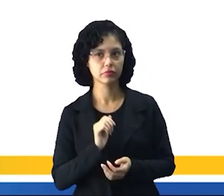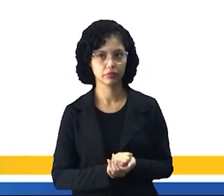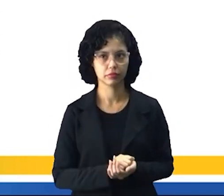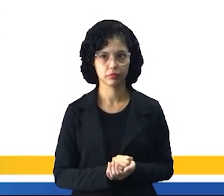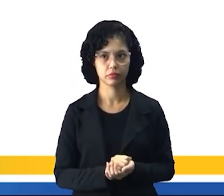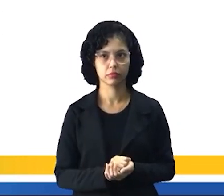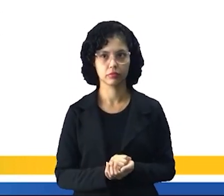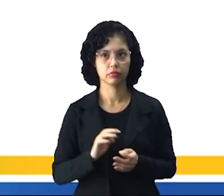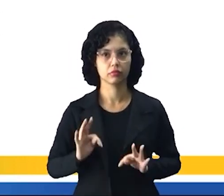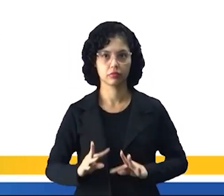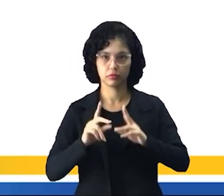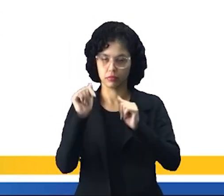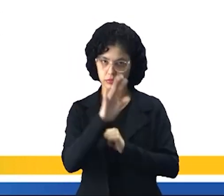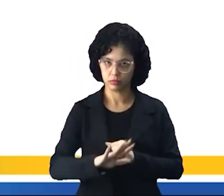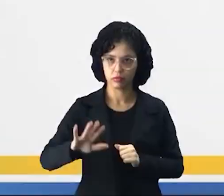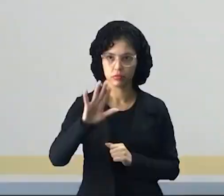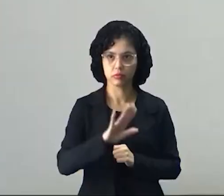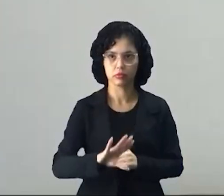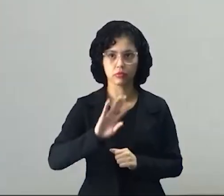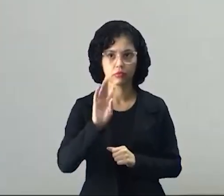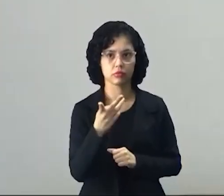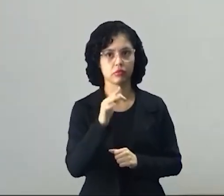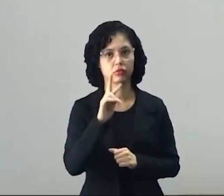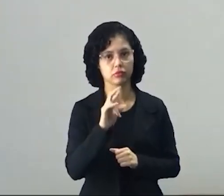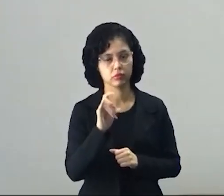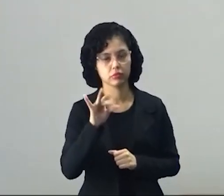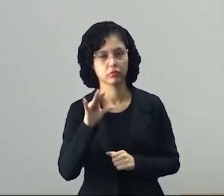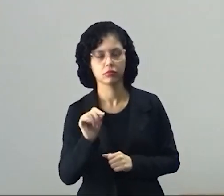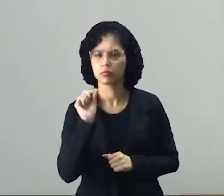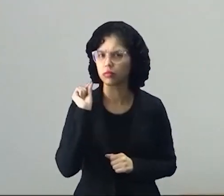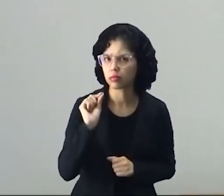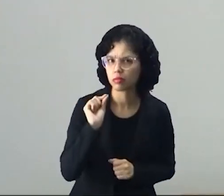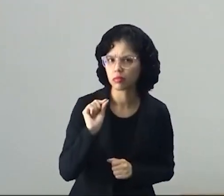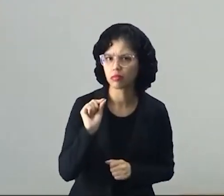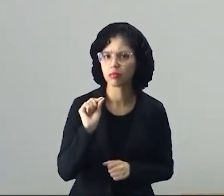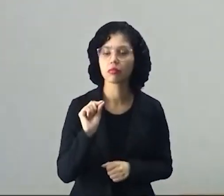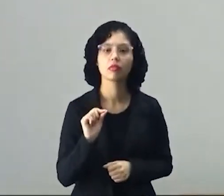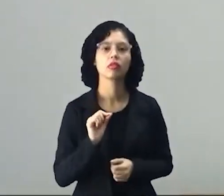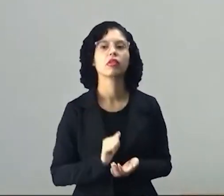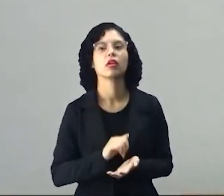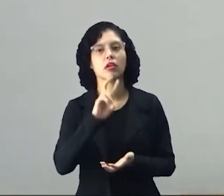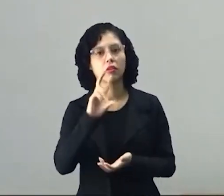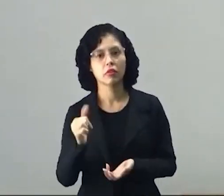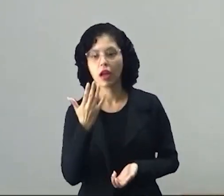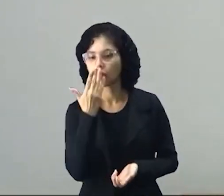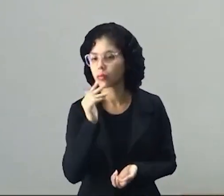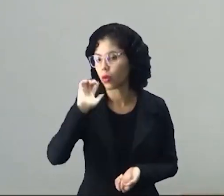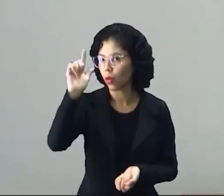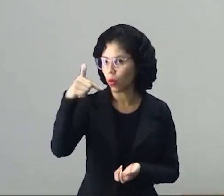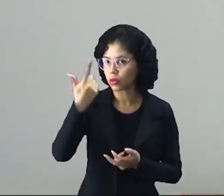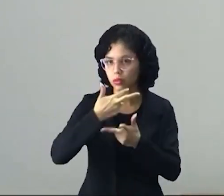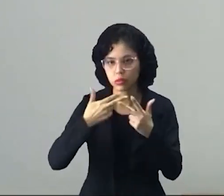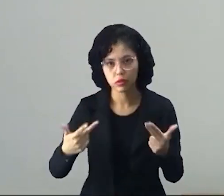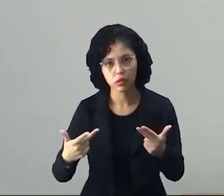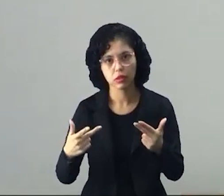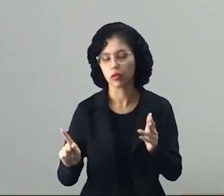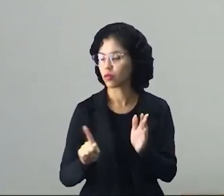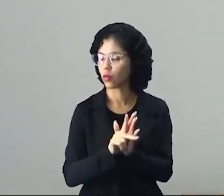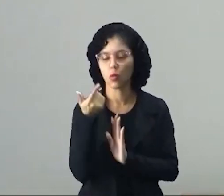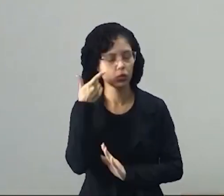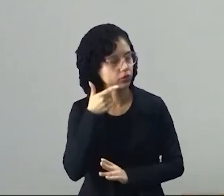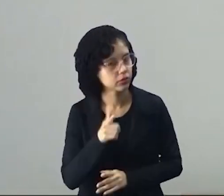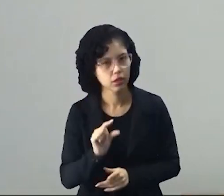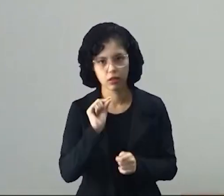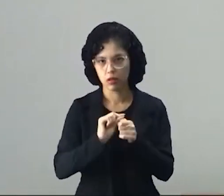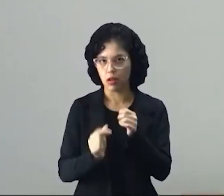não, são todos heterotróficos. O que é heterotrófico, né? Então, vai se alimentar de outra coisa, não é capaz de